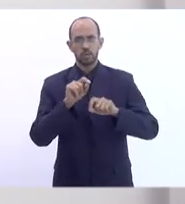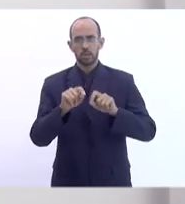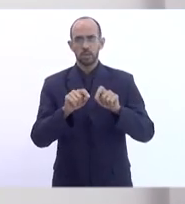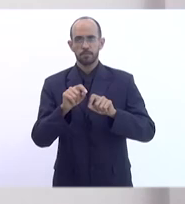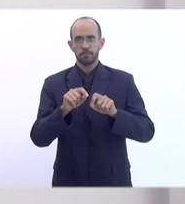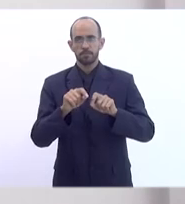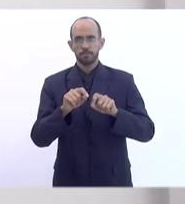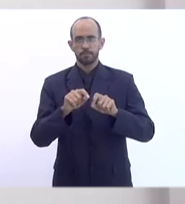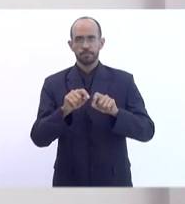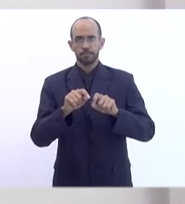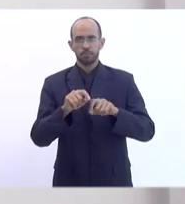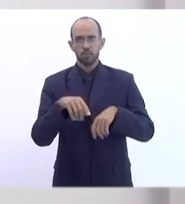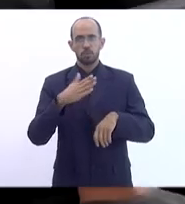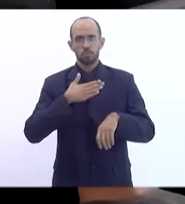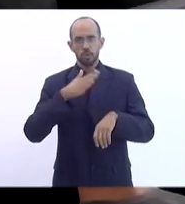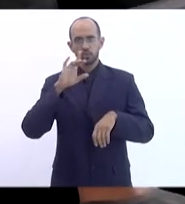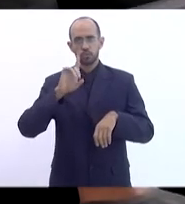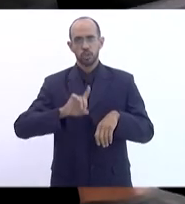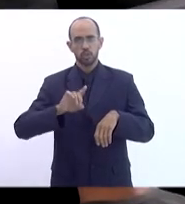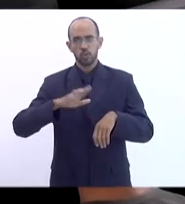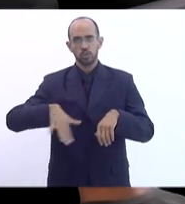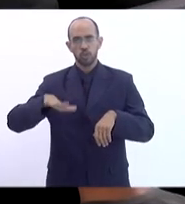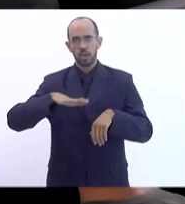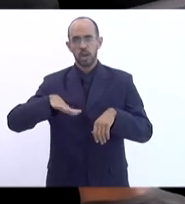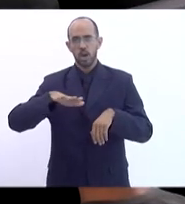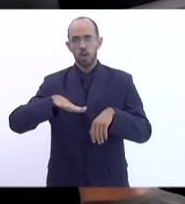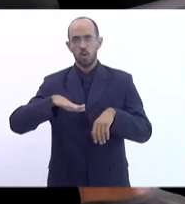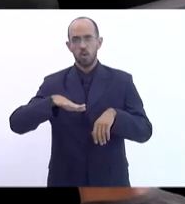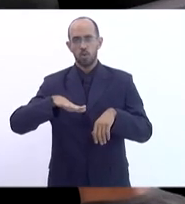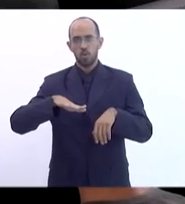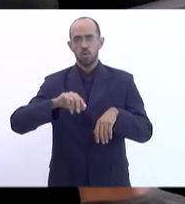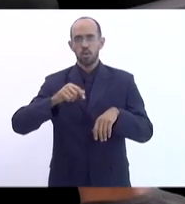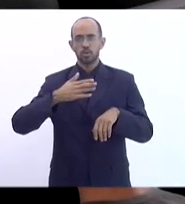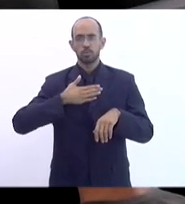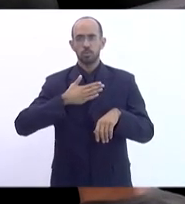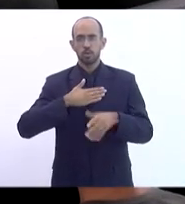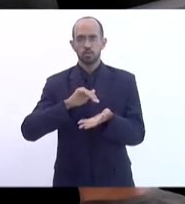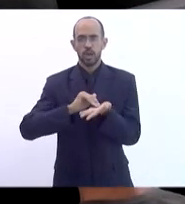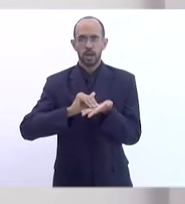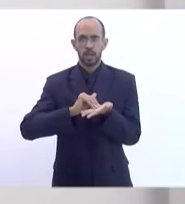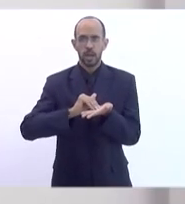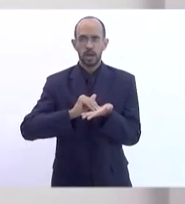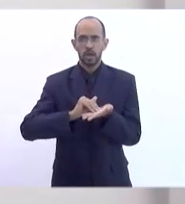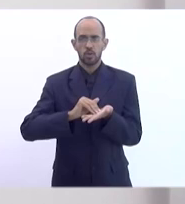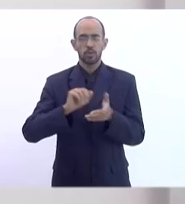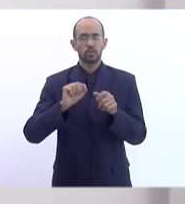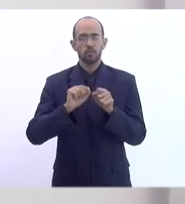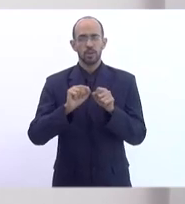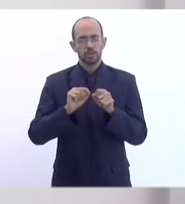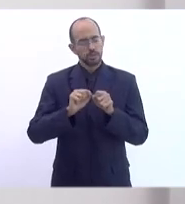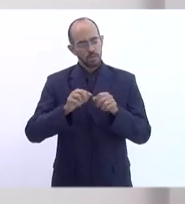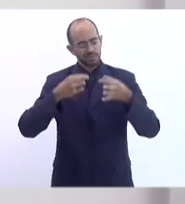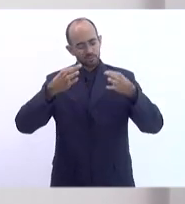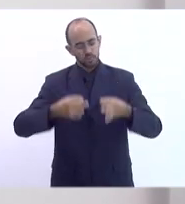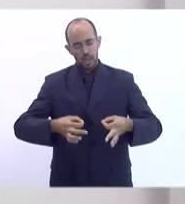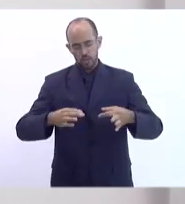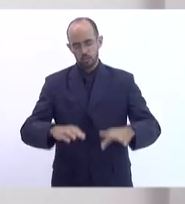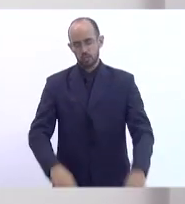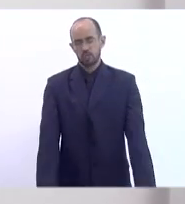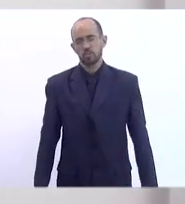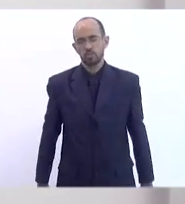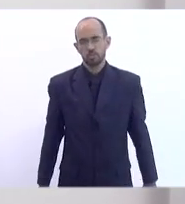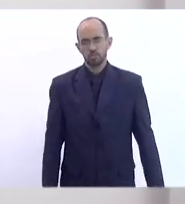do meu diretor-geral de pessoal do meu jurídico do meu secretário e praticar a justiça